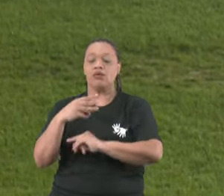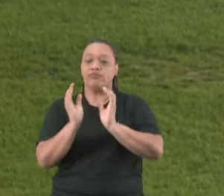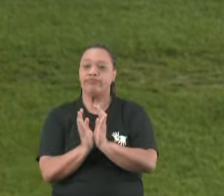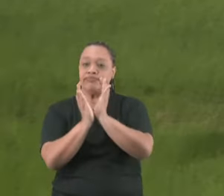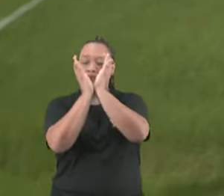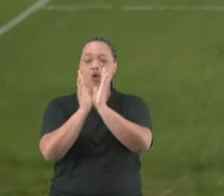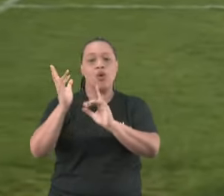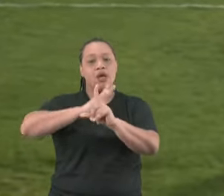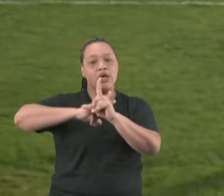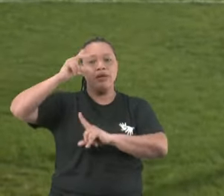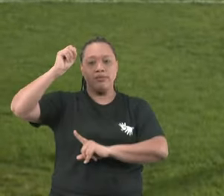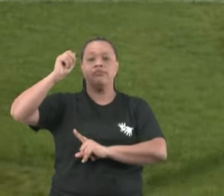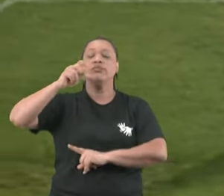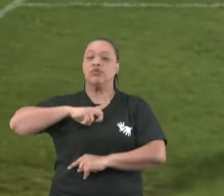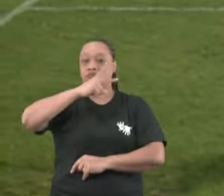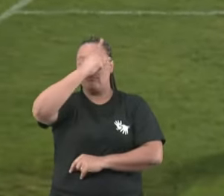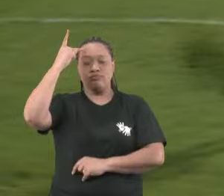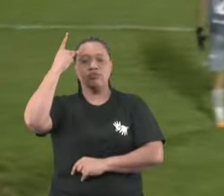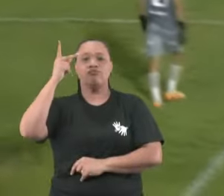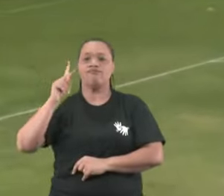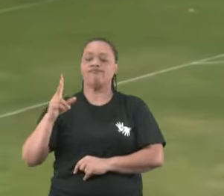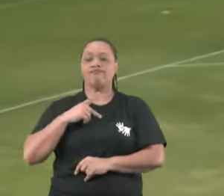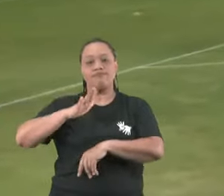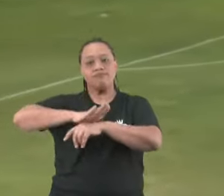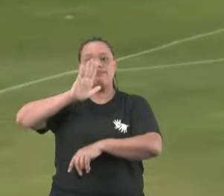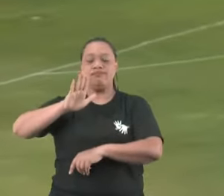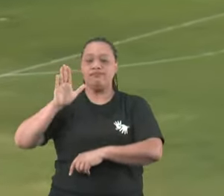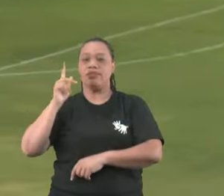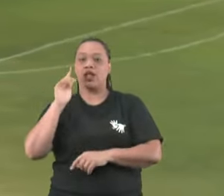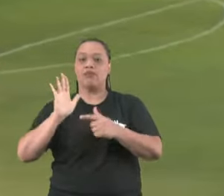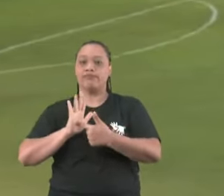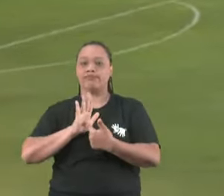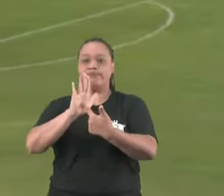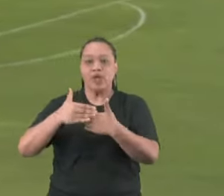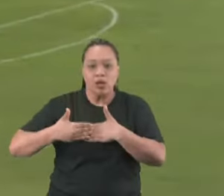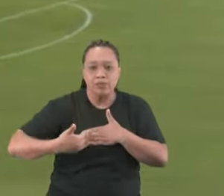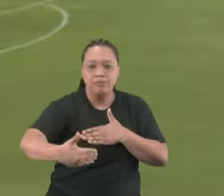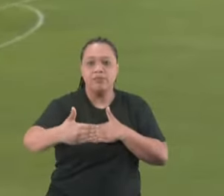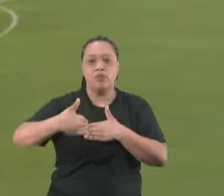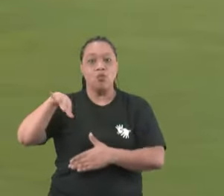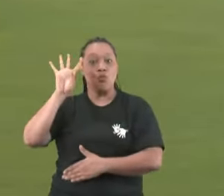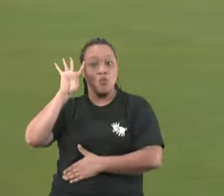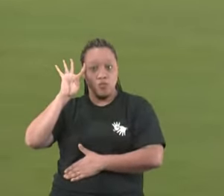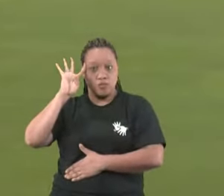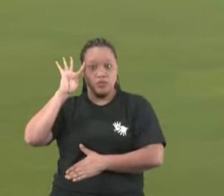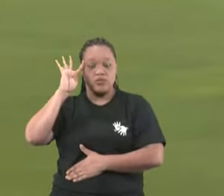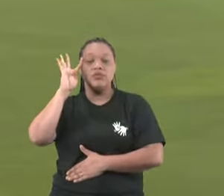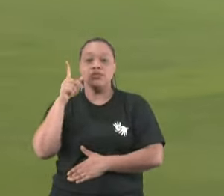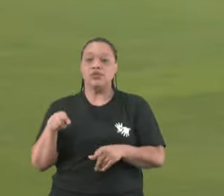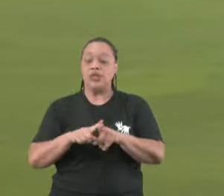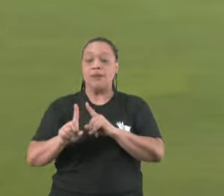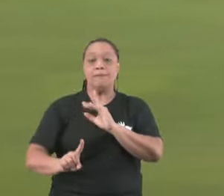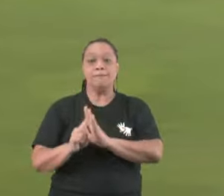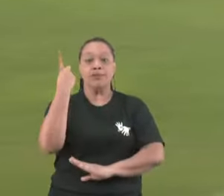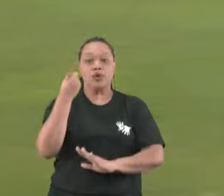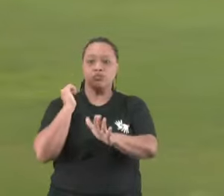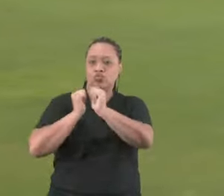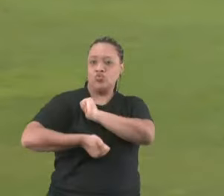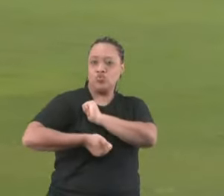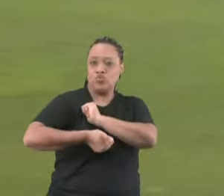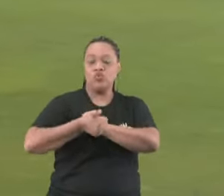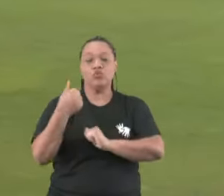da Copa Alagoas será conhecido na próxima quarta-feira. O primeiro jogo dos dois